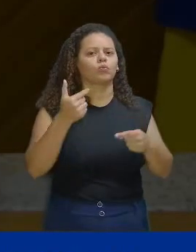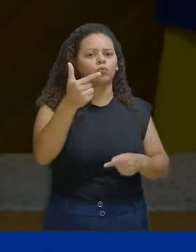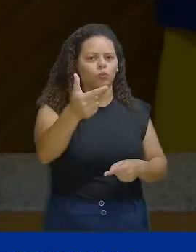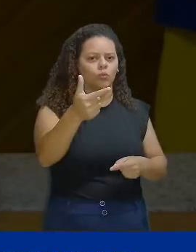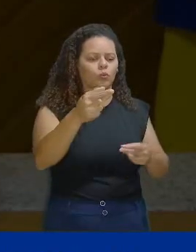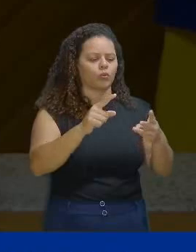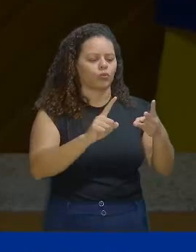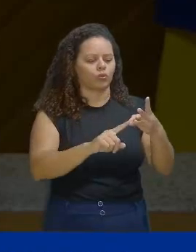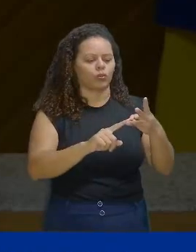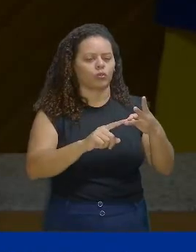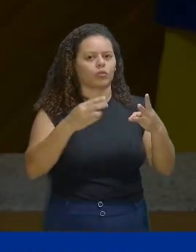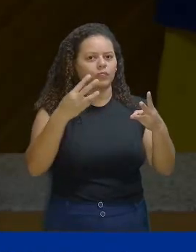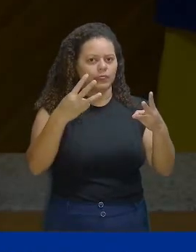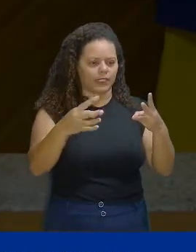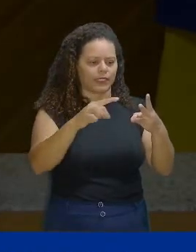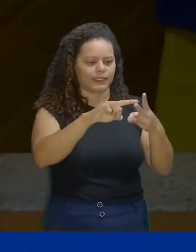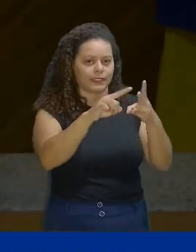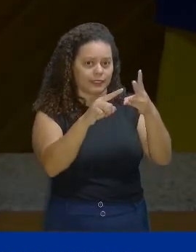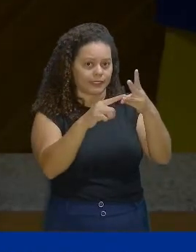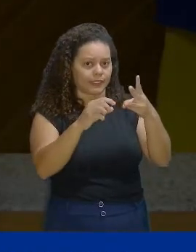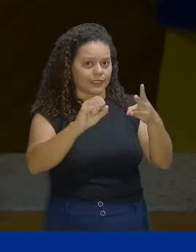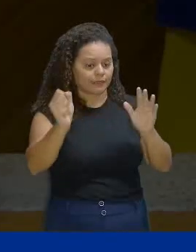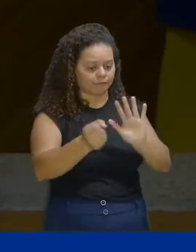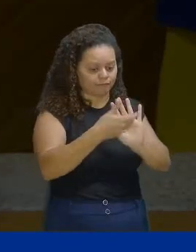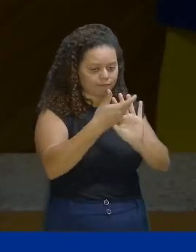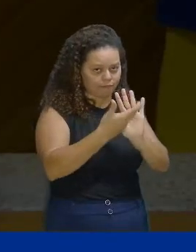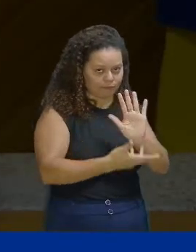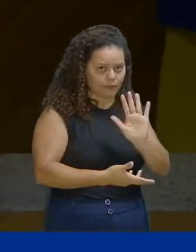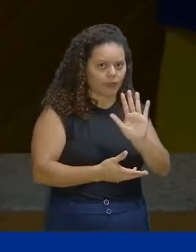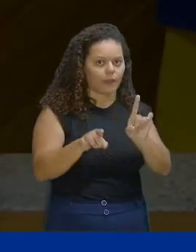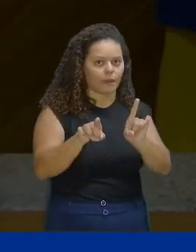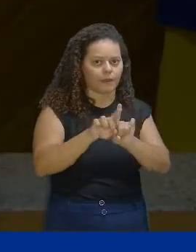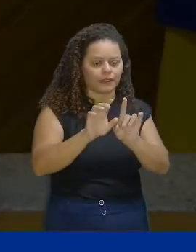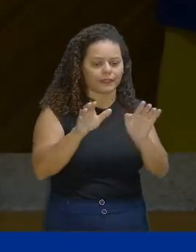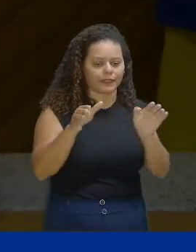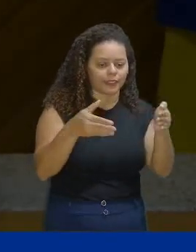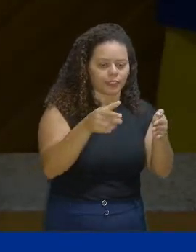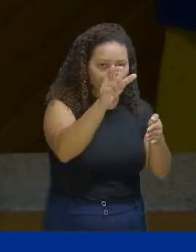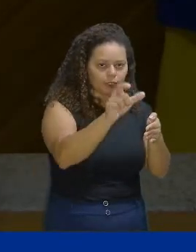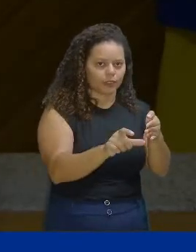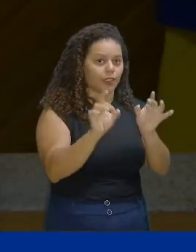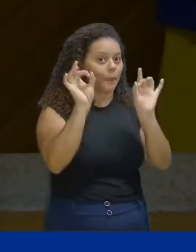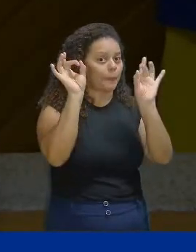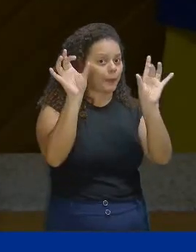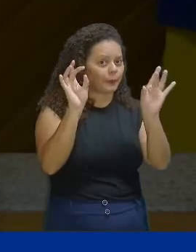e o número 3, que são embargos de declaração na representação especial,